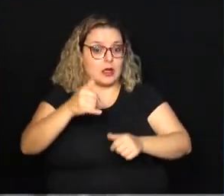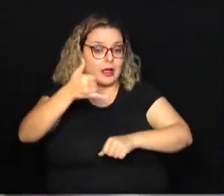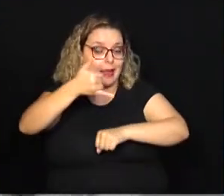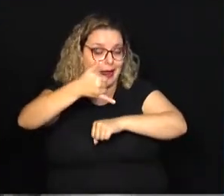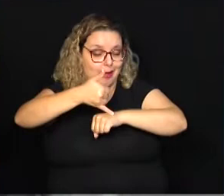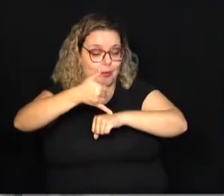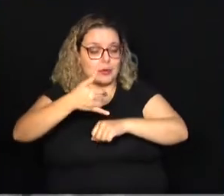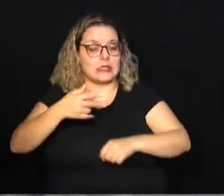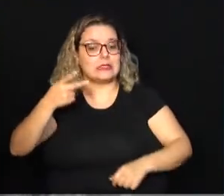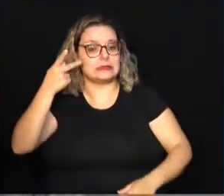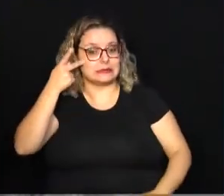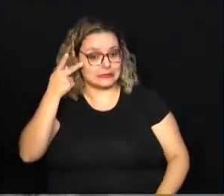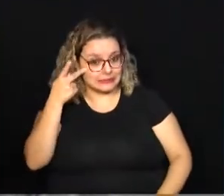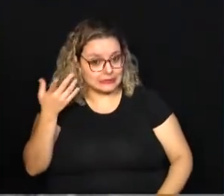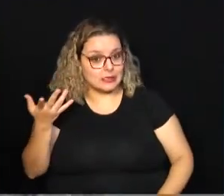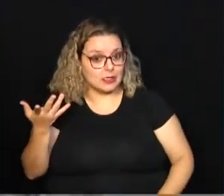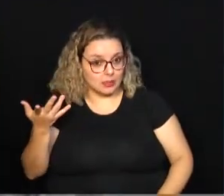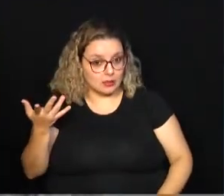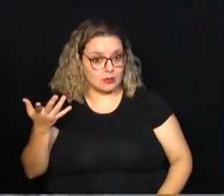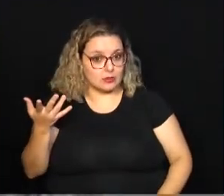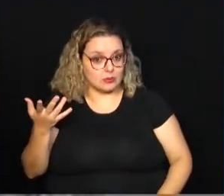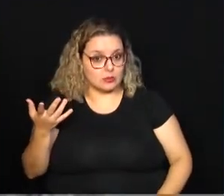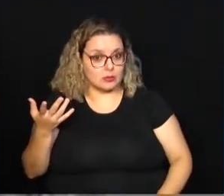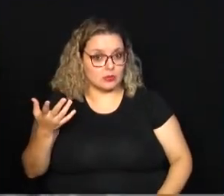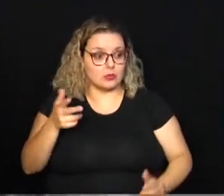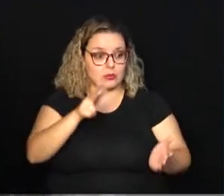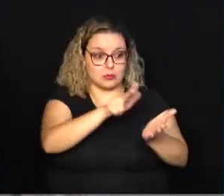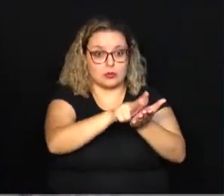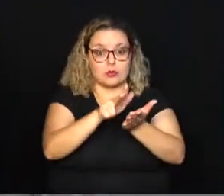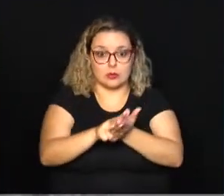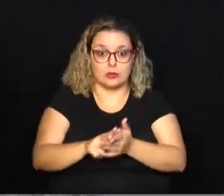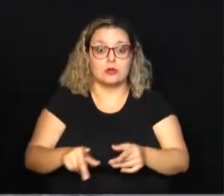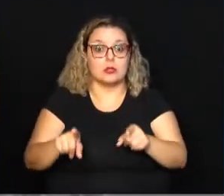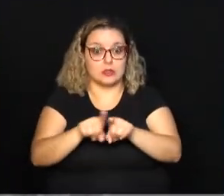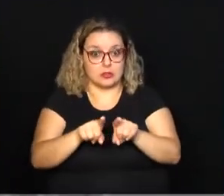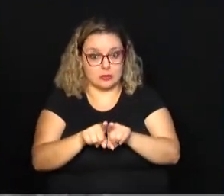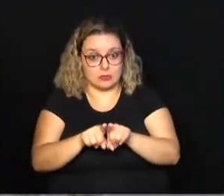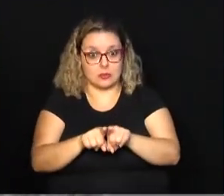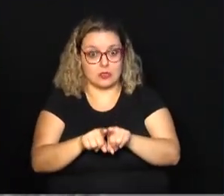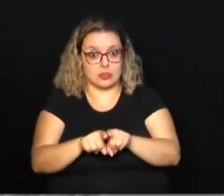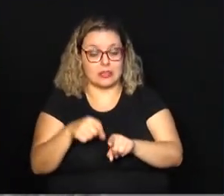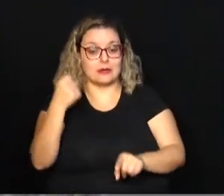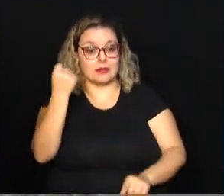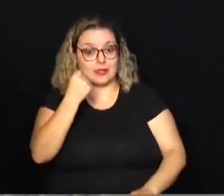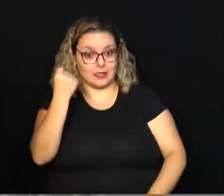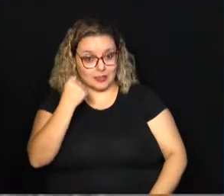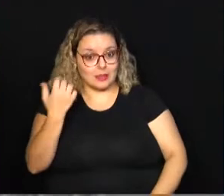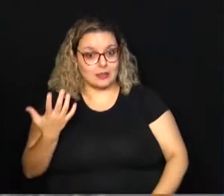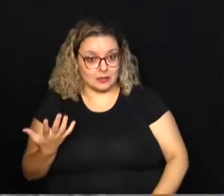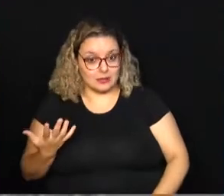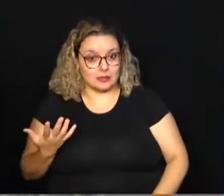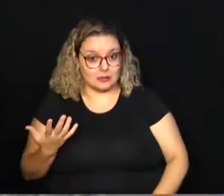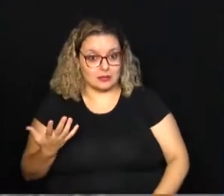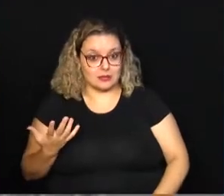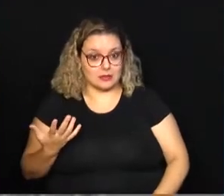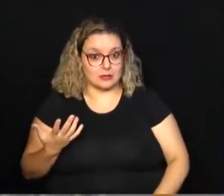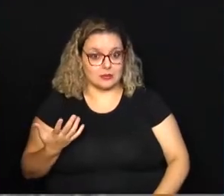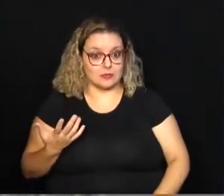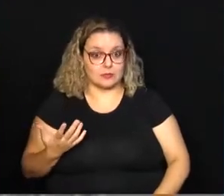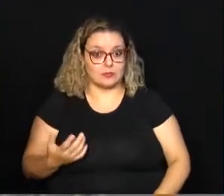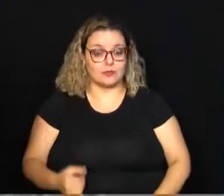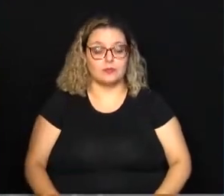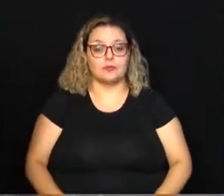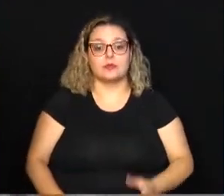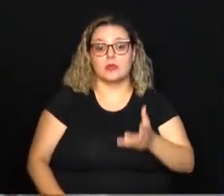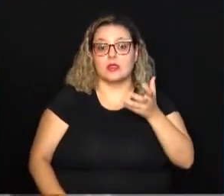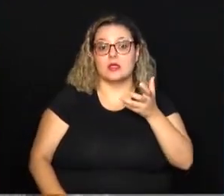que concentra, então, o maior número de leitos, também chegando nessa situação, eu queria um pouco que o